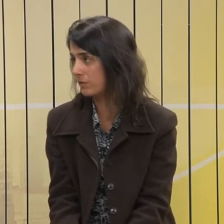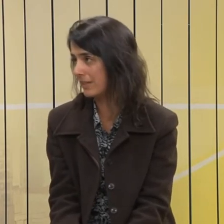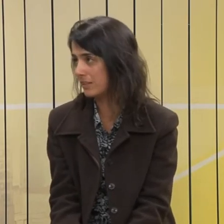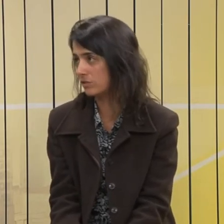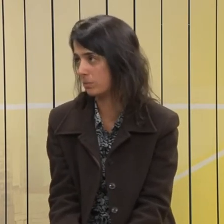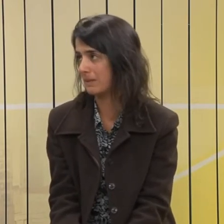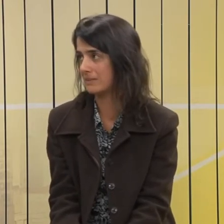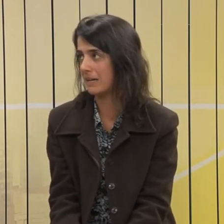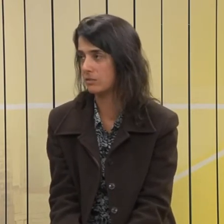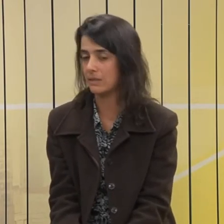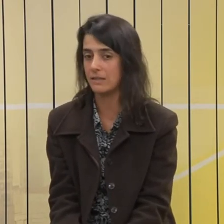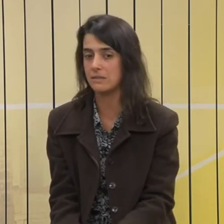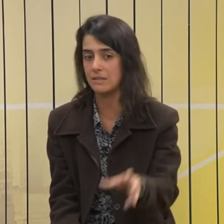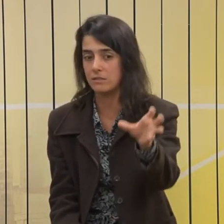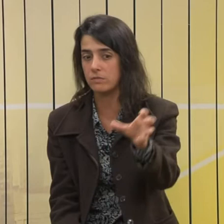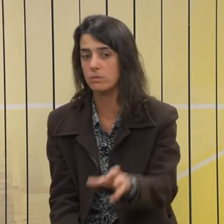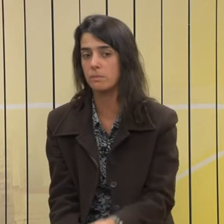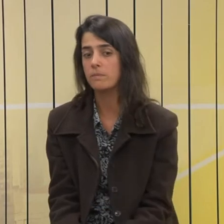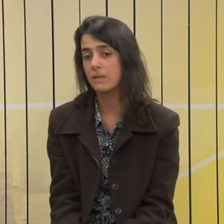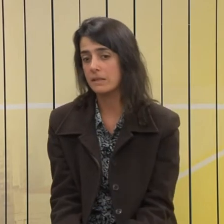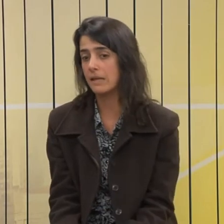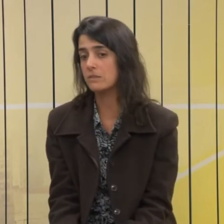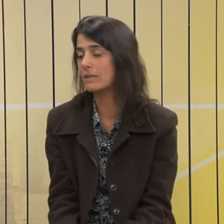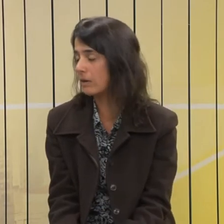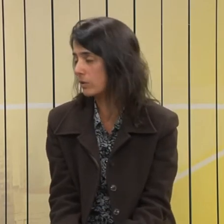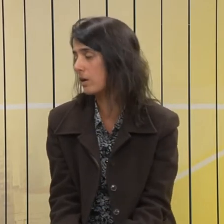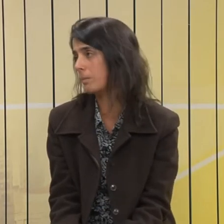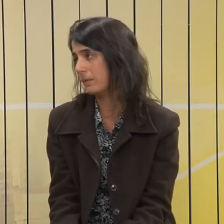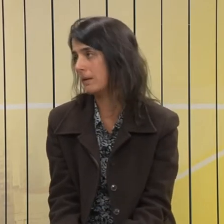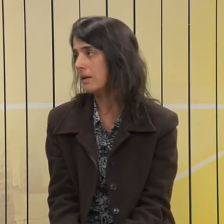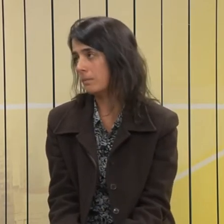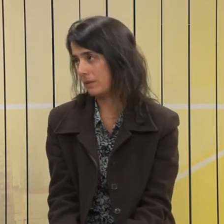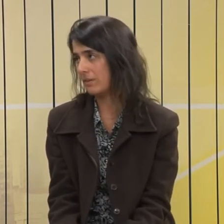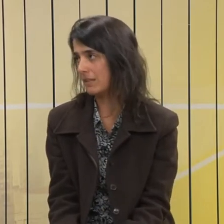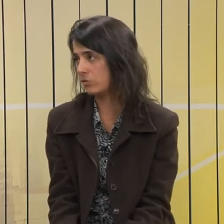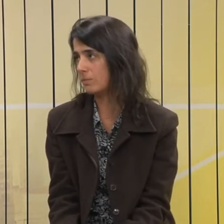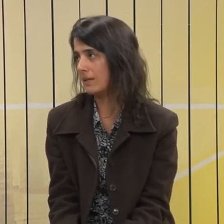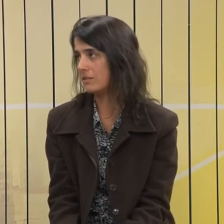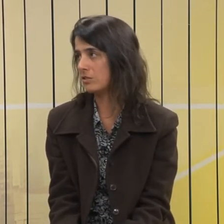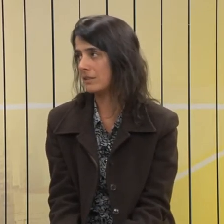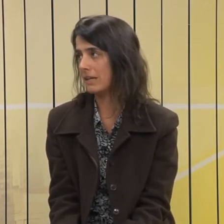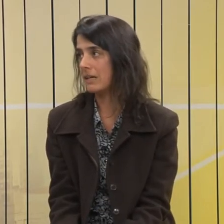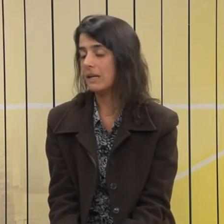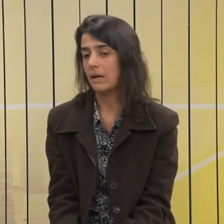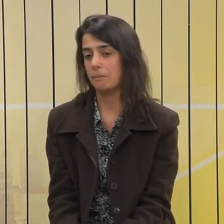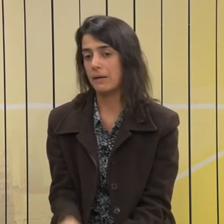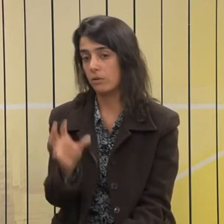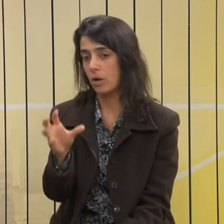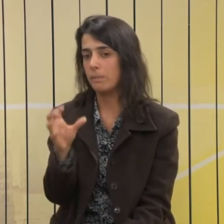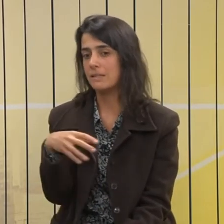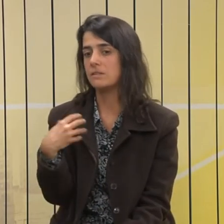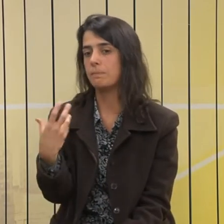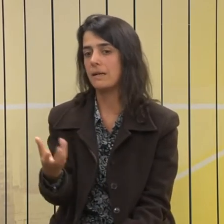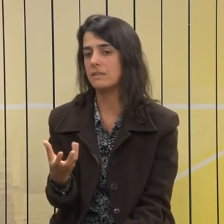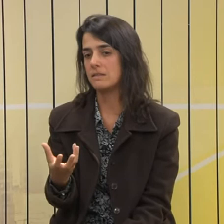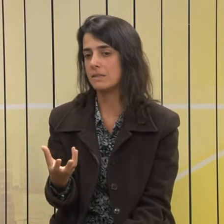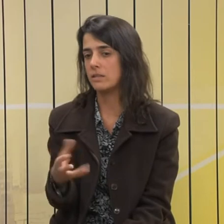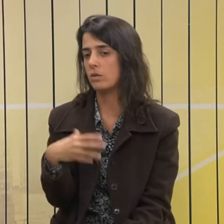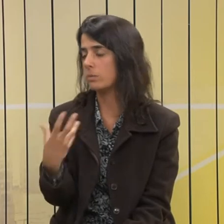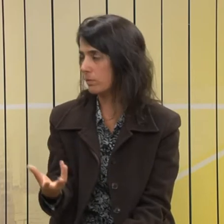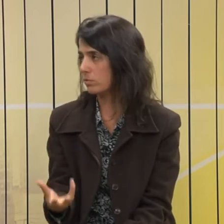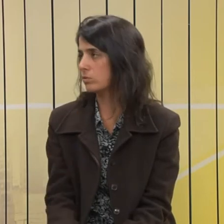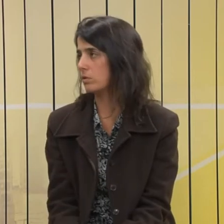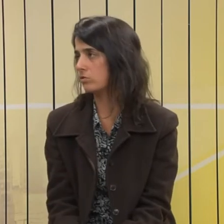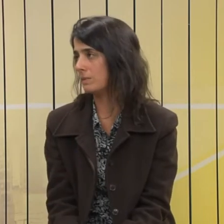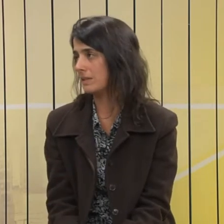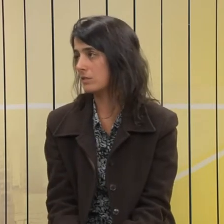característica diferente do passado, né. Antes eles vinham, né, da Europa prevalentemente, né. A Europa era esse